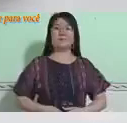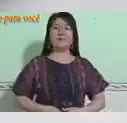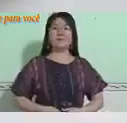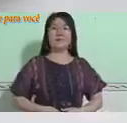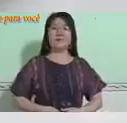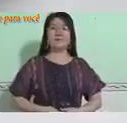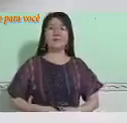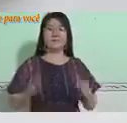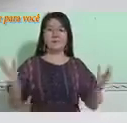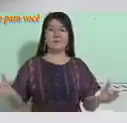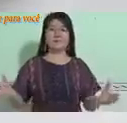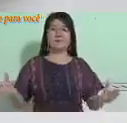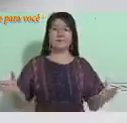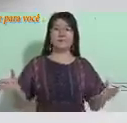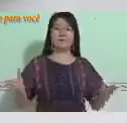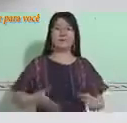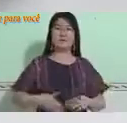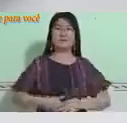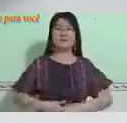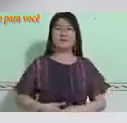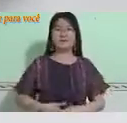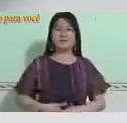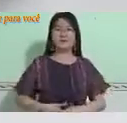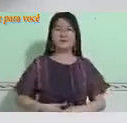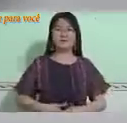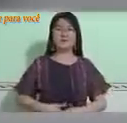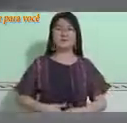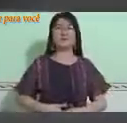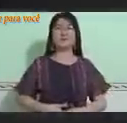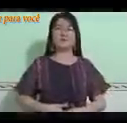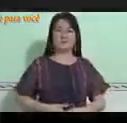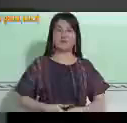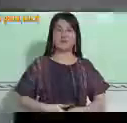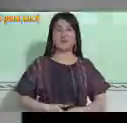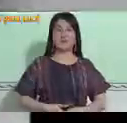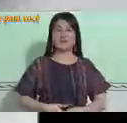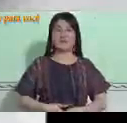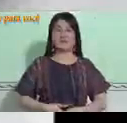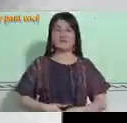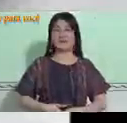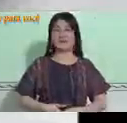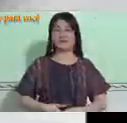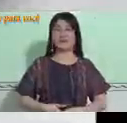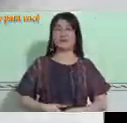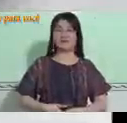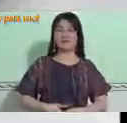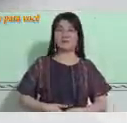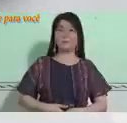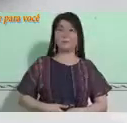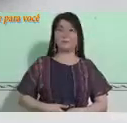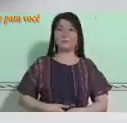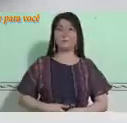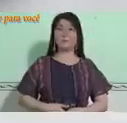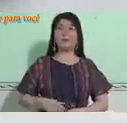O uso de remédios caseiros pode ser útil para complementar este tipo de tratamento. VJ3 remédios